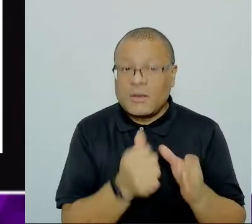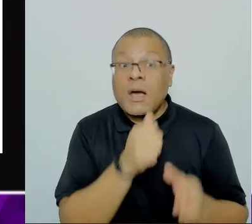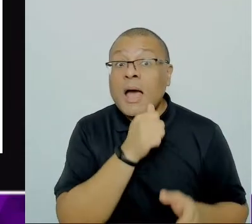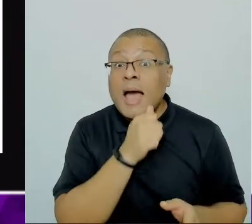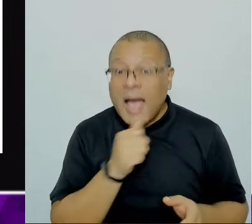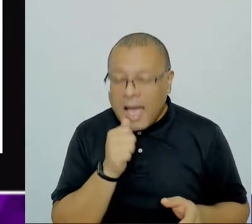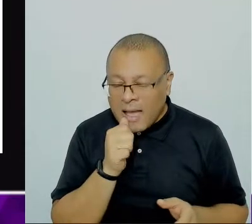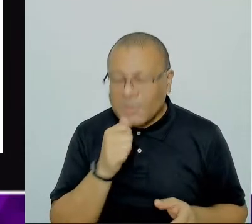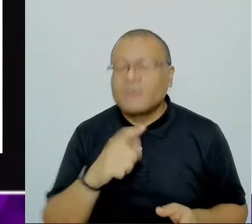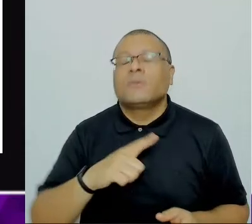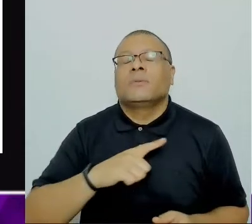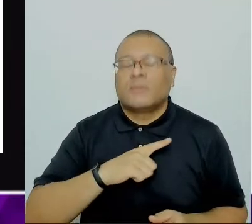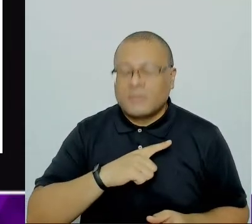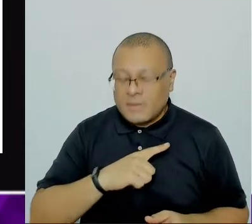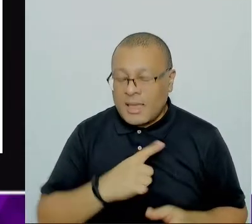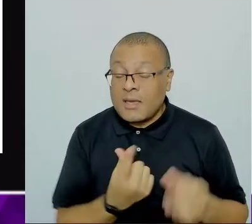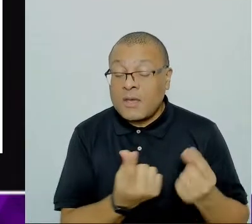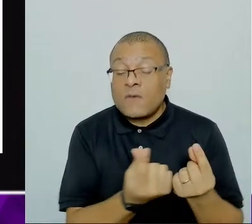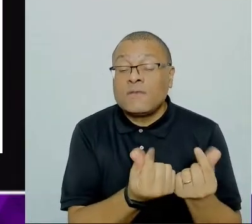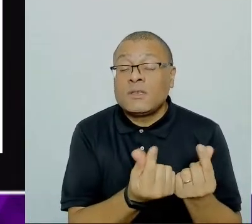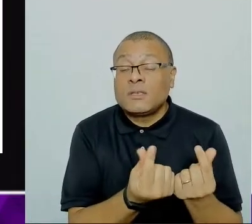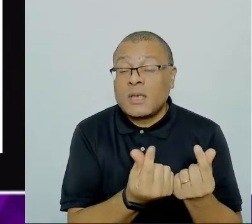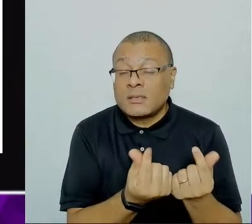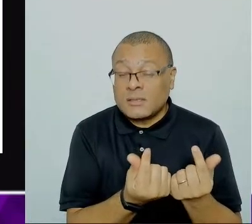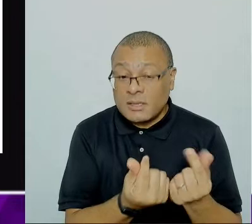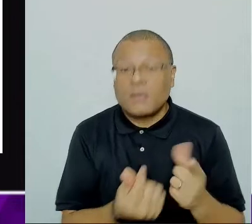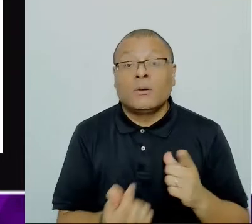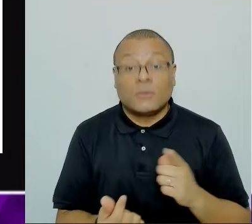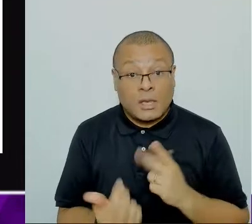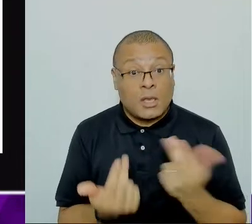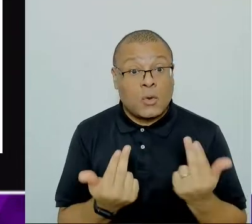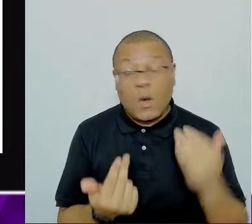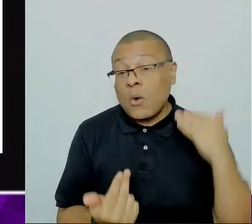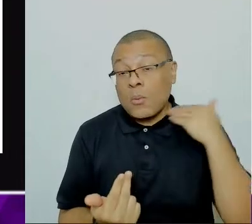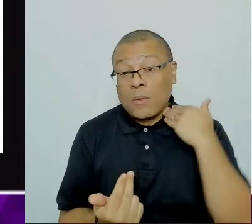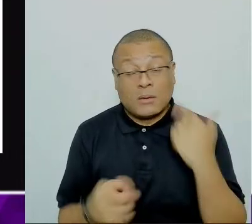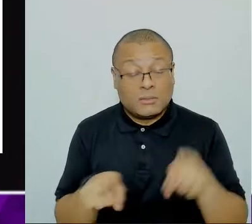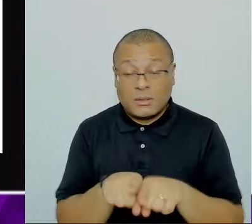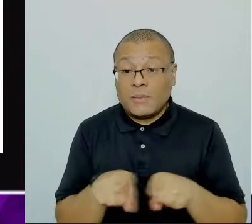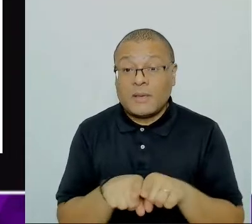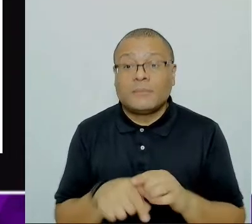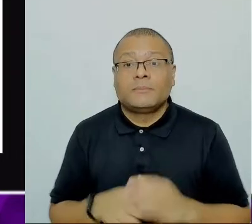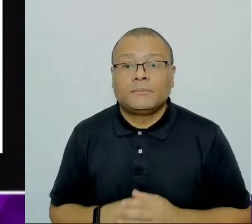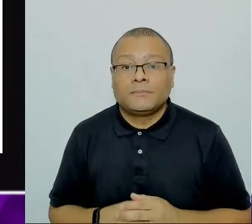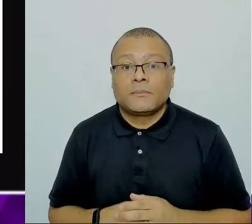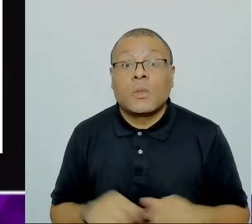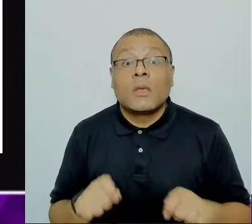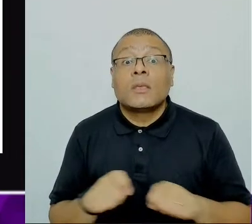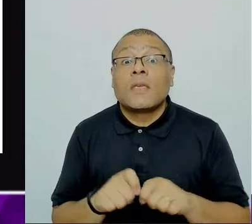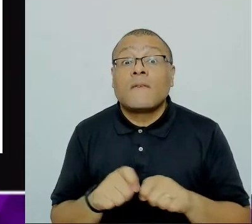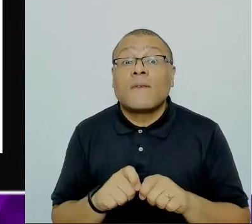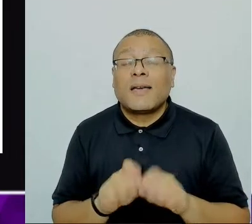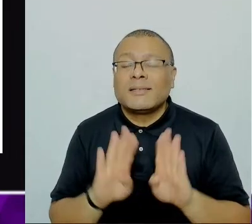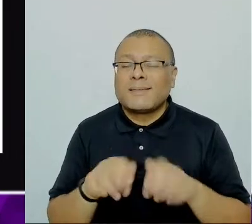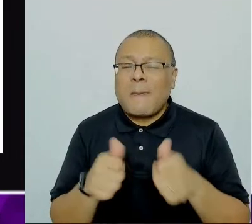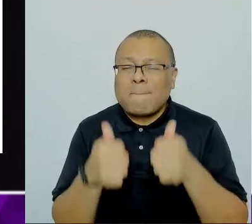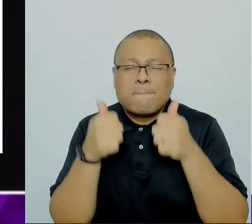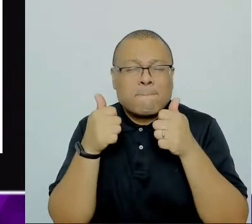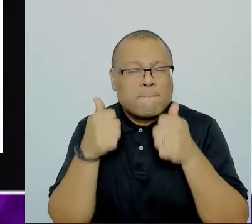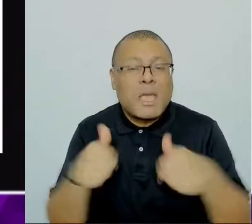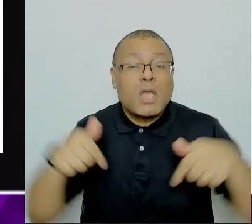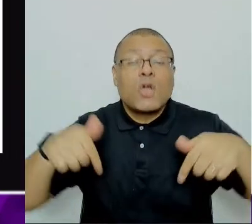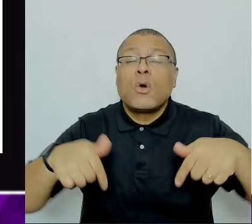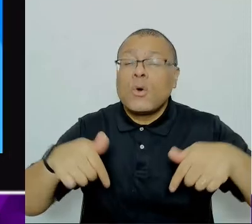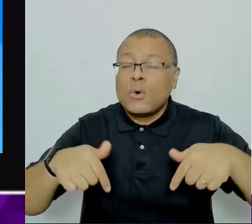vários pontos aí do ecossistema financeiro. E quem faz isso muito bem, ou está fazendo isso muito